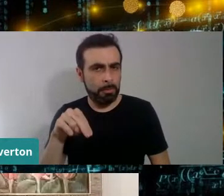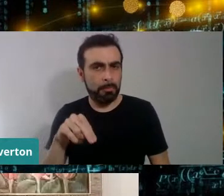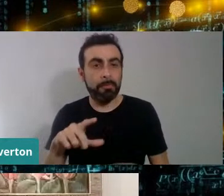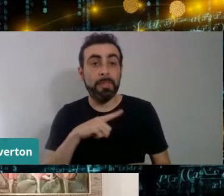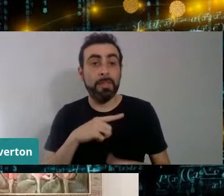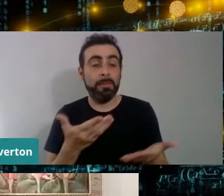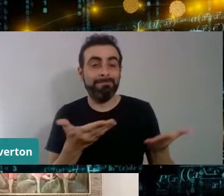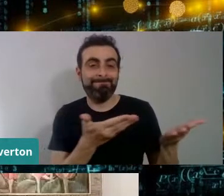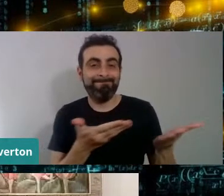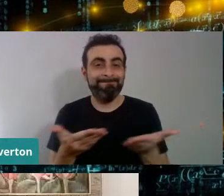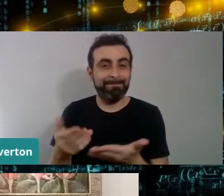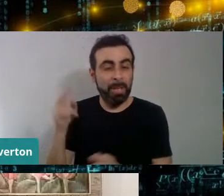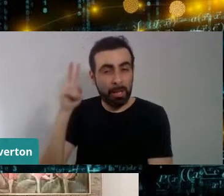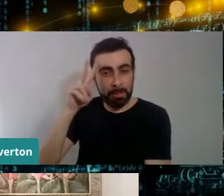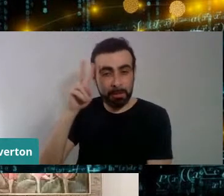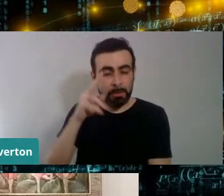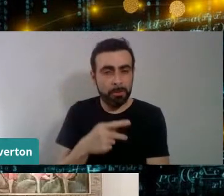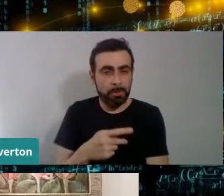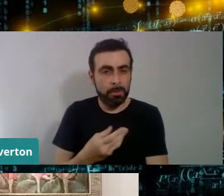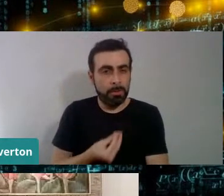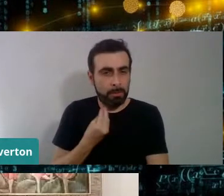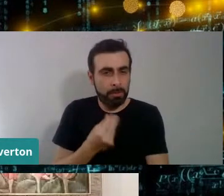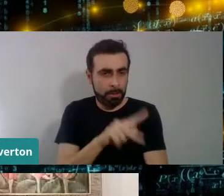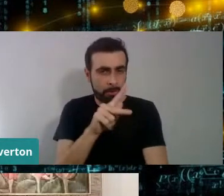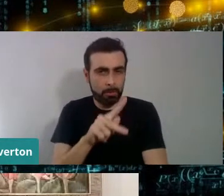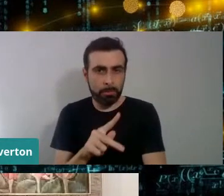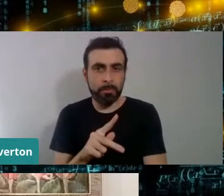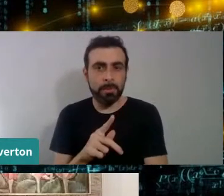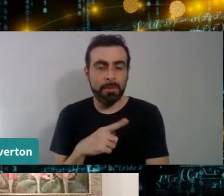Essa história de vida sua, que nós já conhecemos também, né?